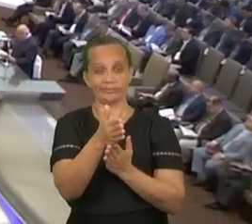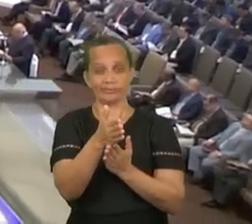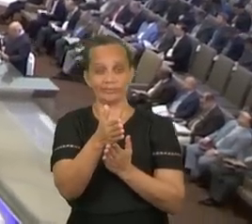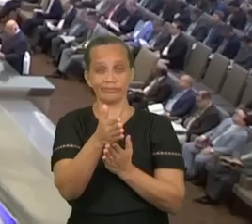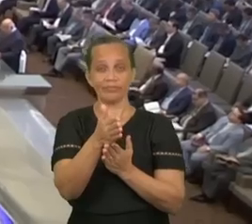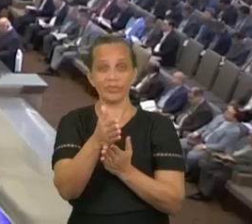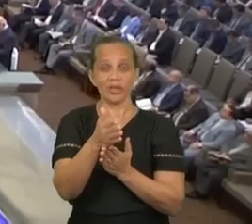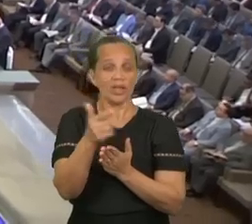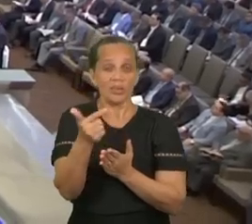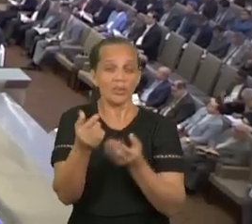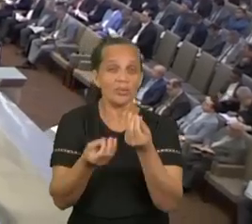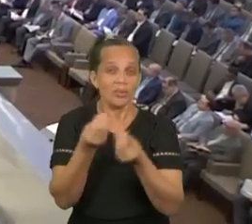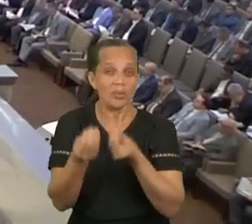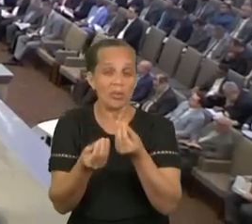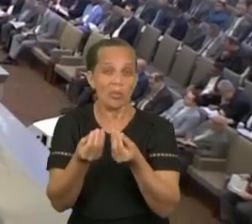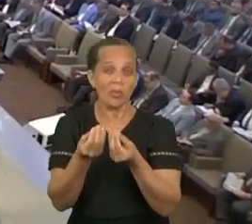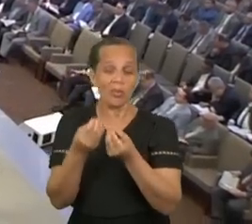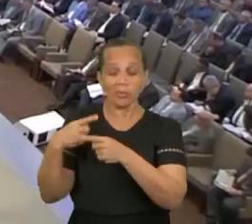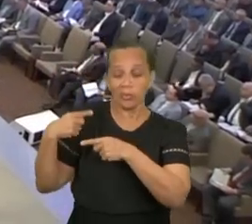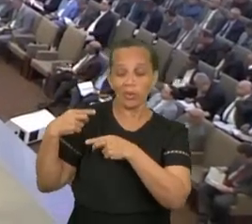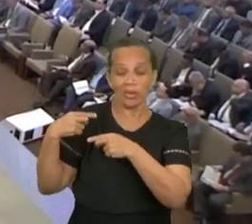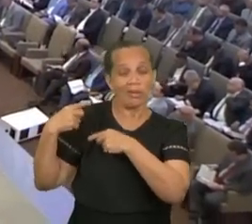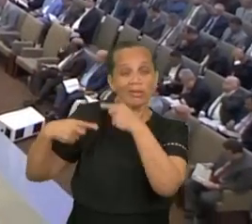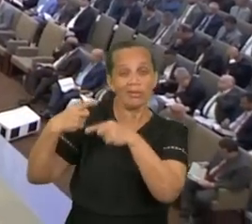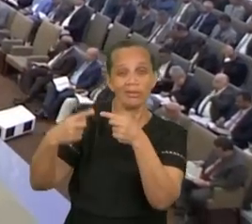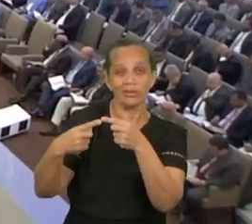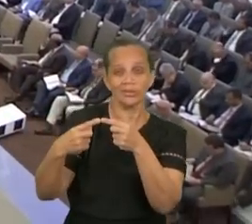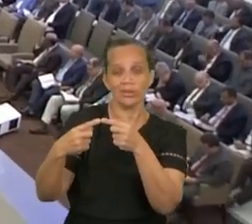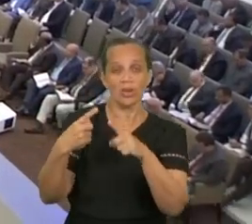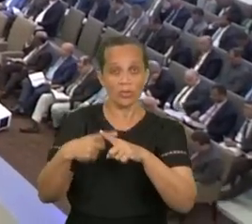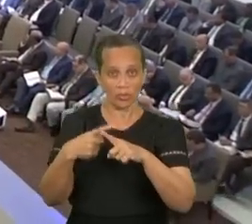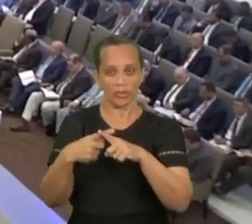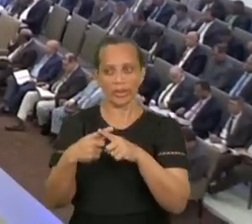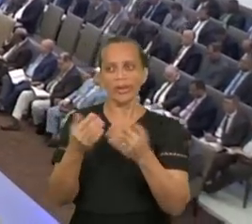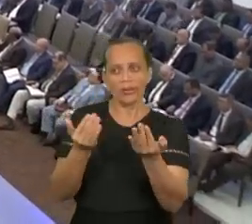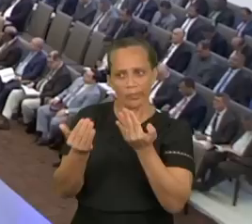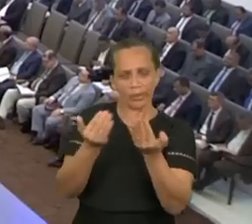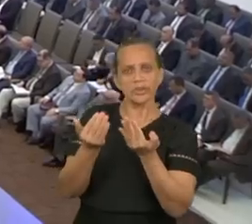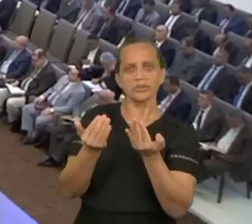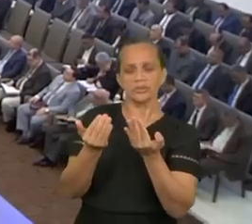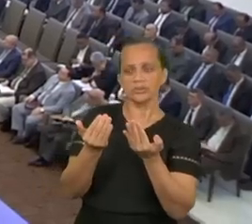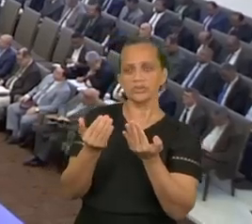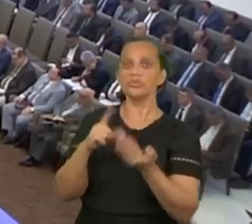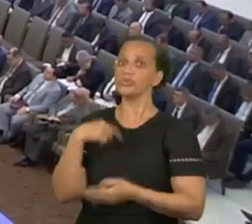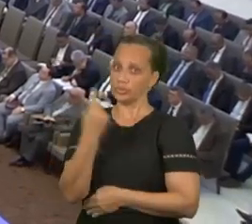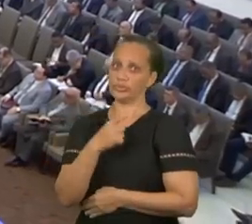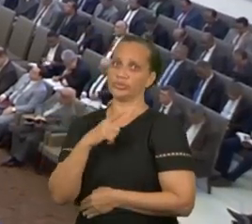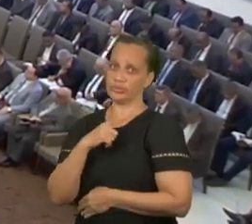além do que tivemos nossos pais segundo a carne para nos corre